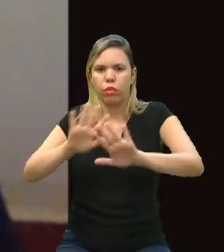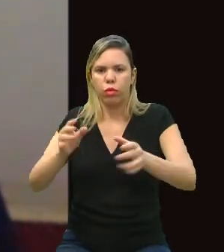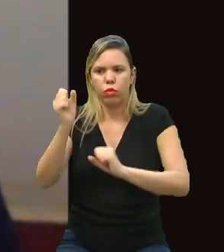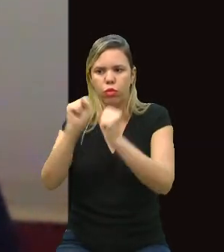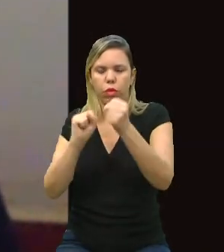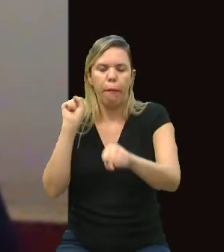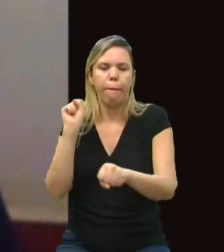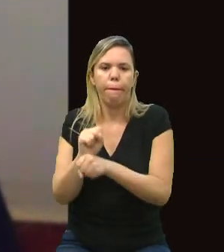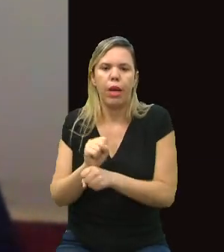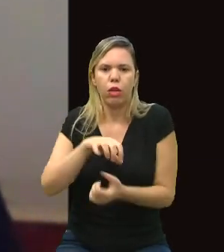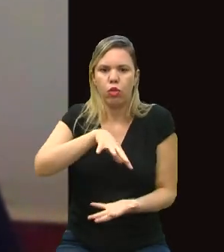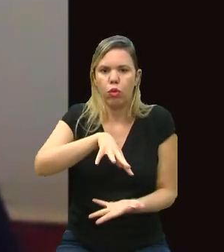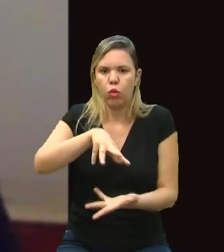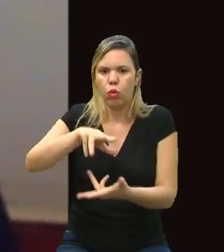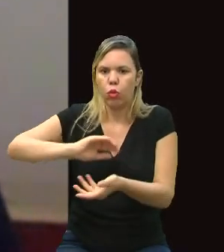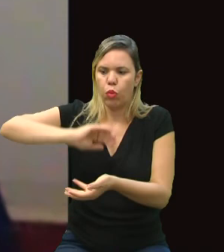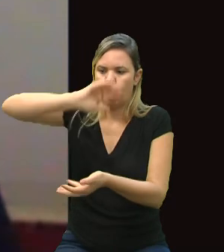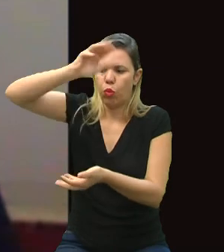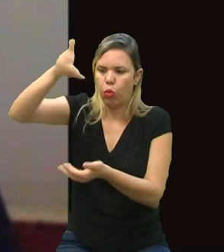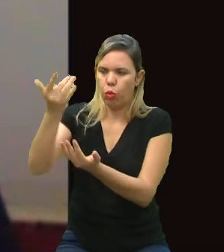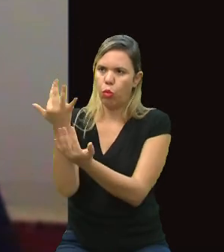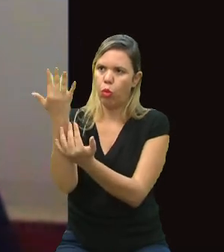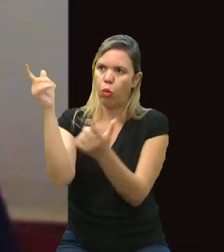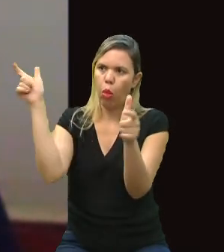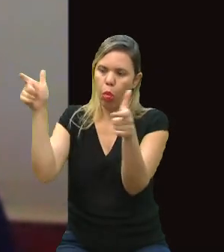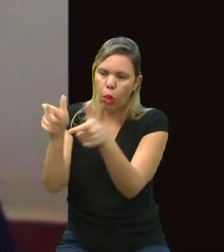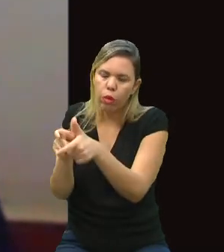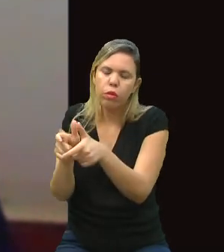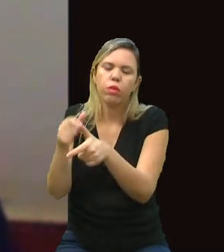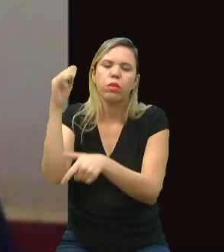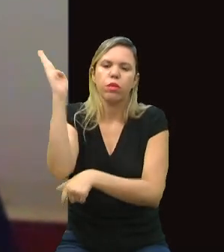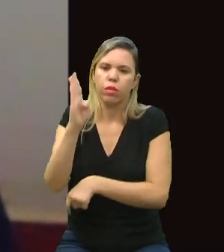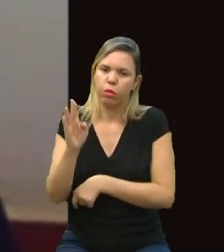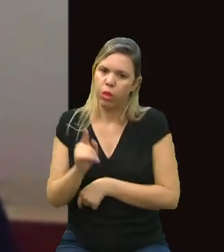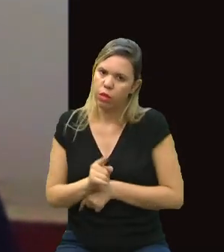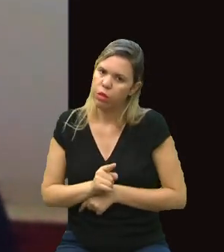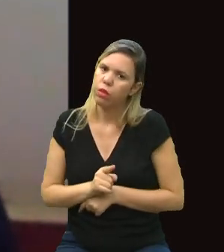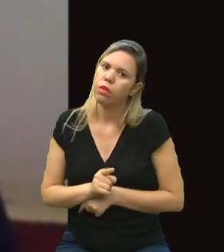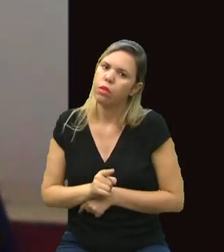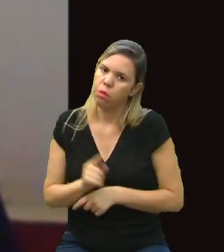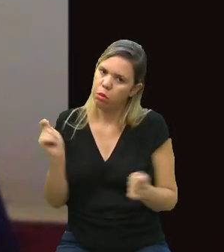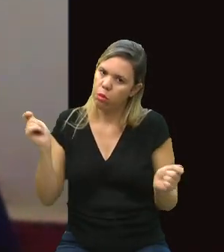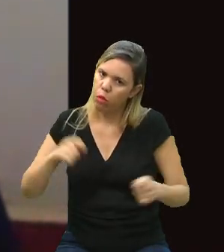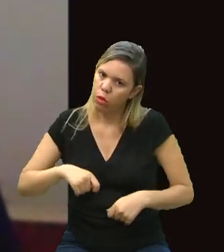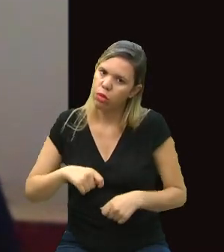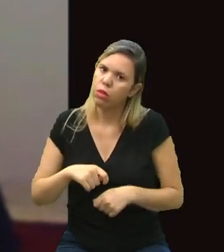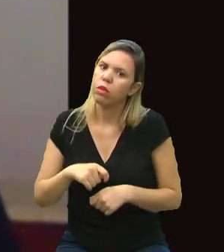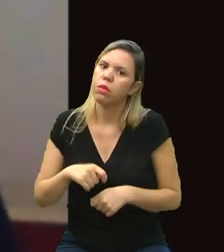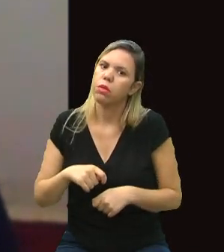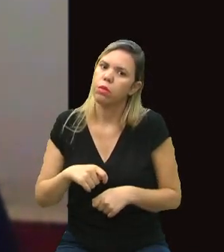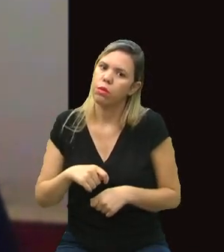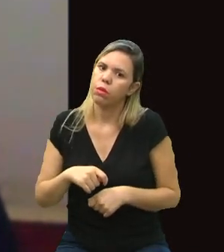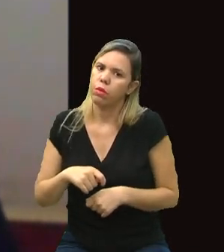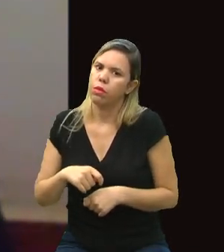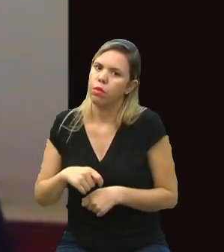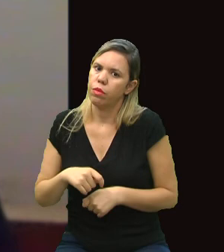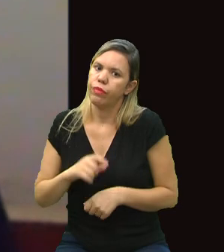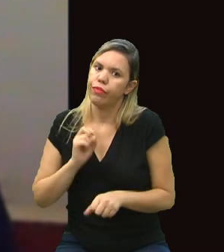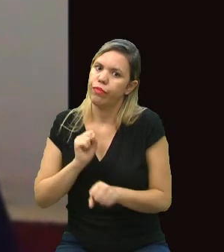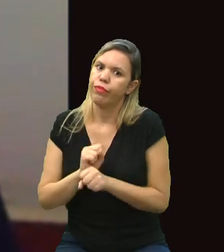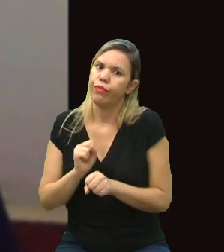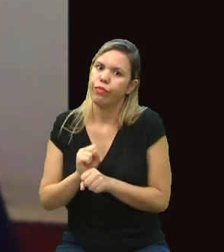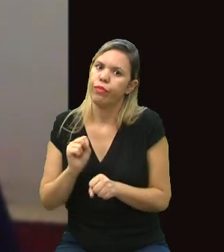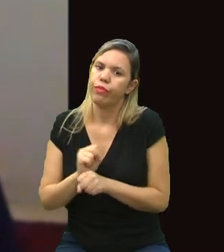no Brasil, é provável e possível, esperado, inclusive, infelizmente, que as emissões vão aumentar